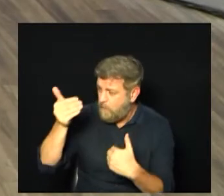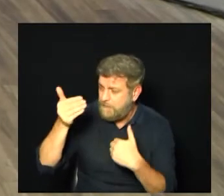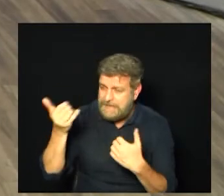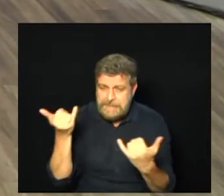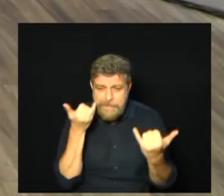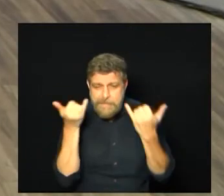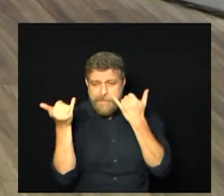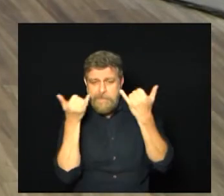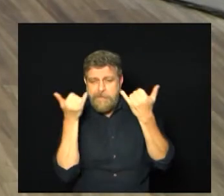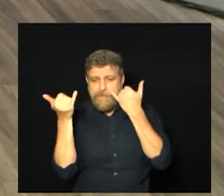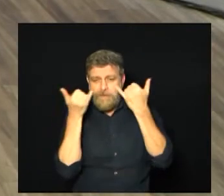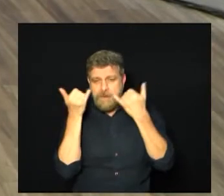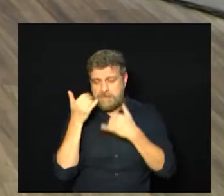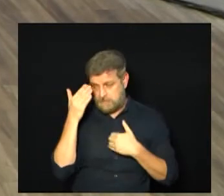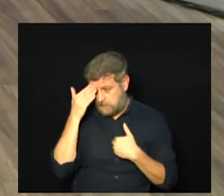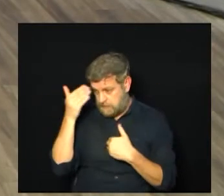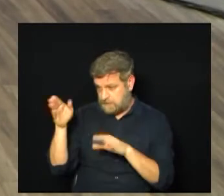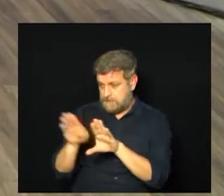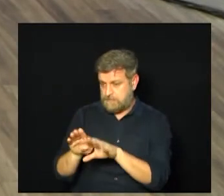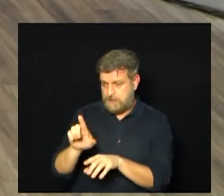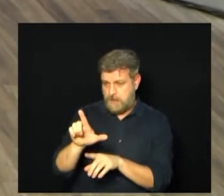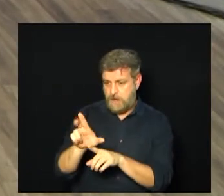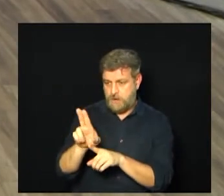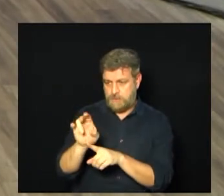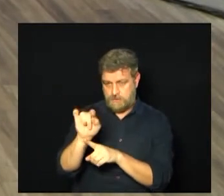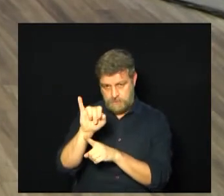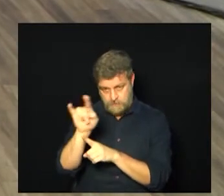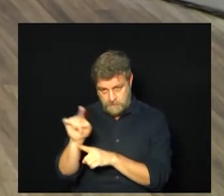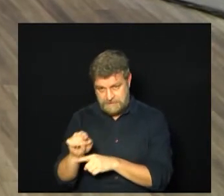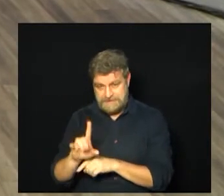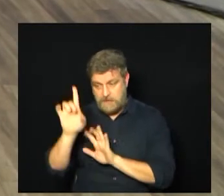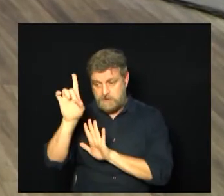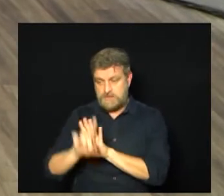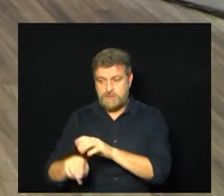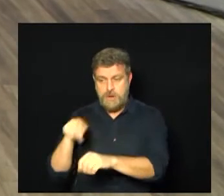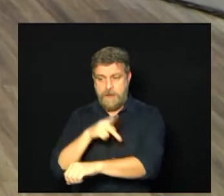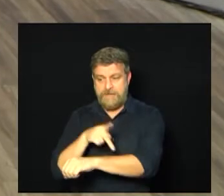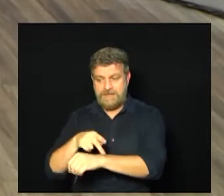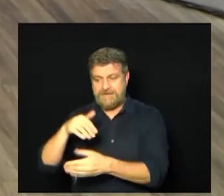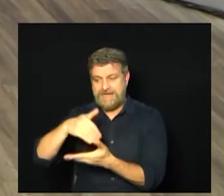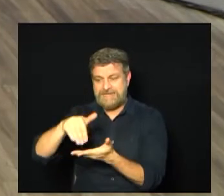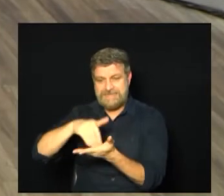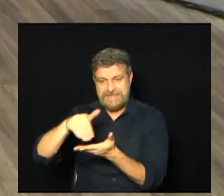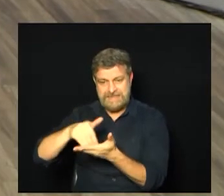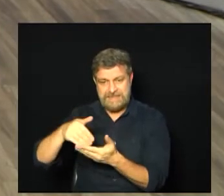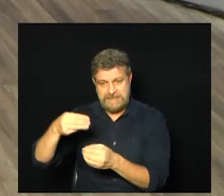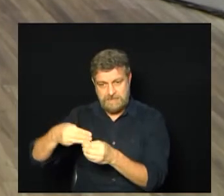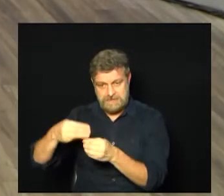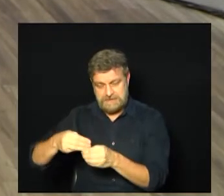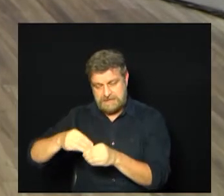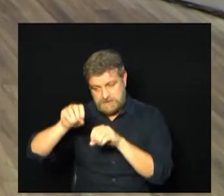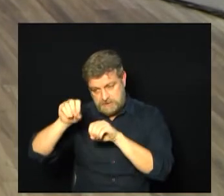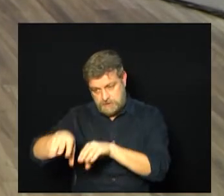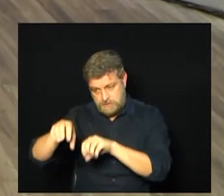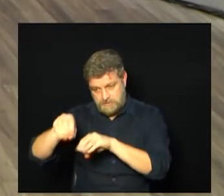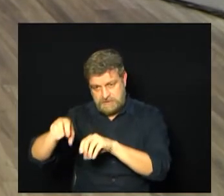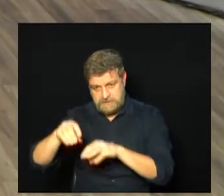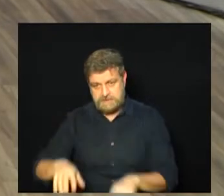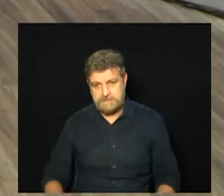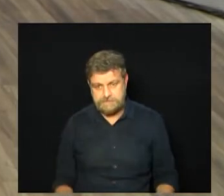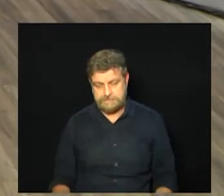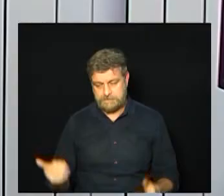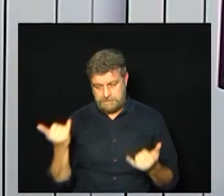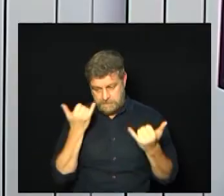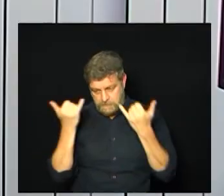as informações. Agradeço também ao Luiz Mariguete, que é diretor pedagógico da Secretaria Municipal de Educação, por